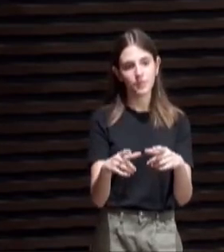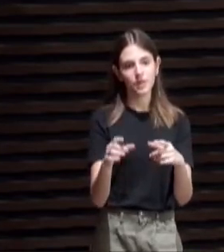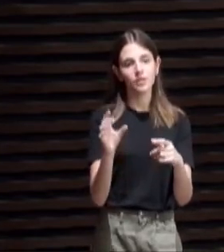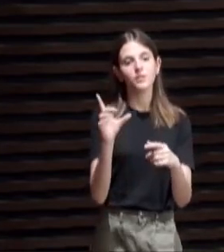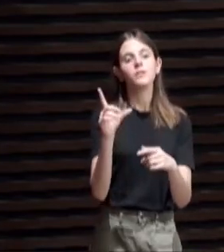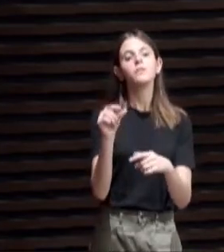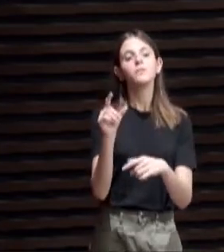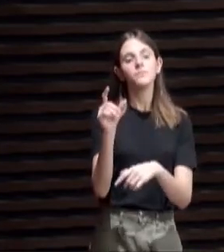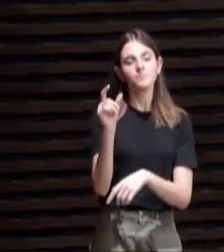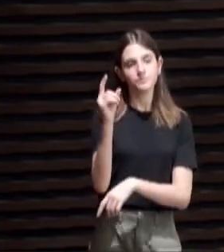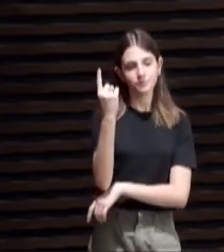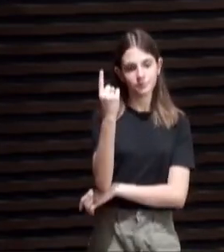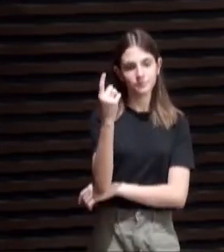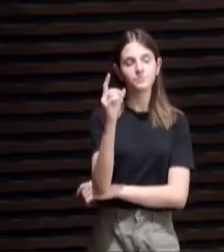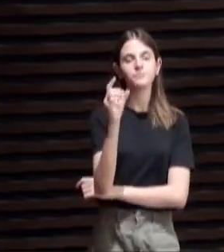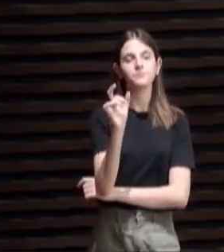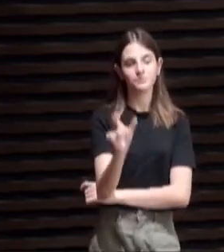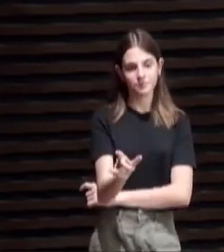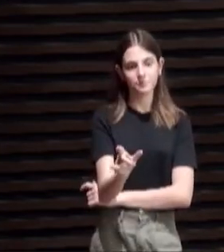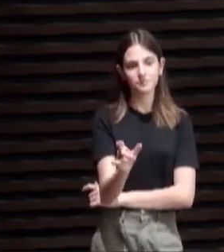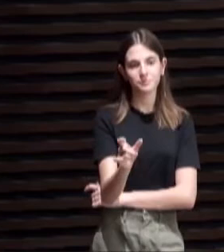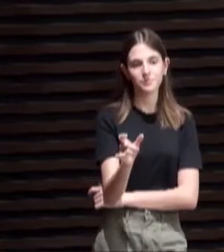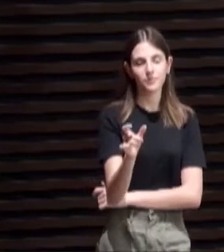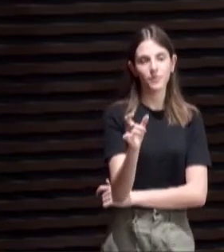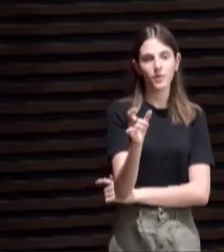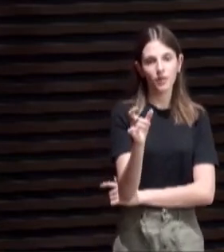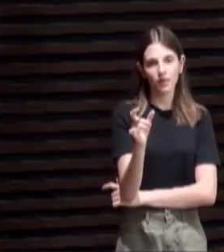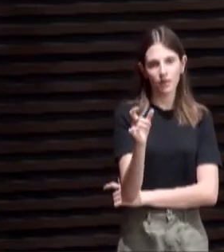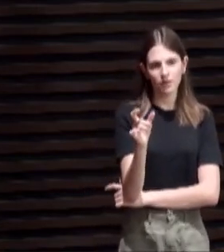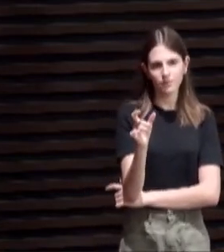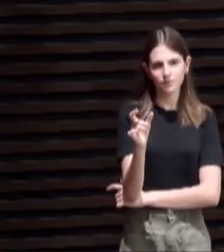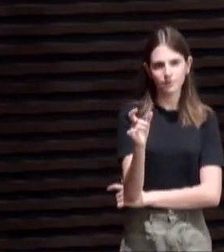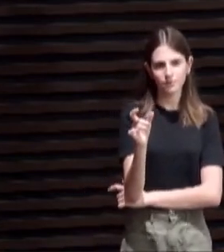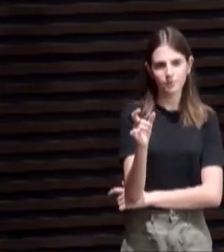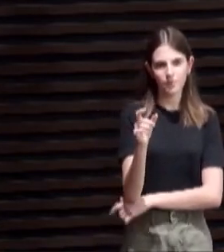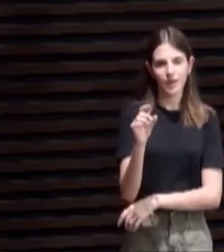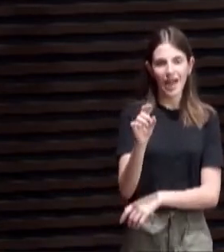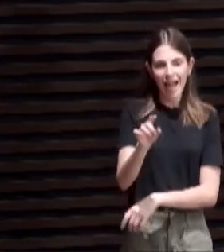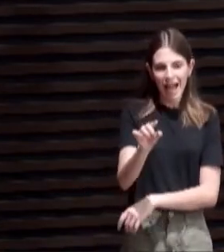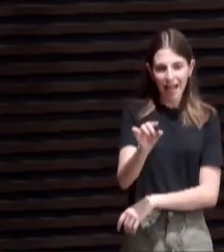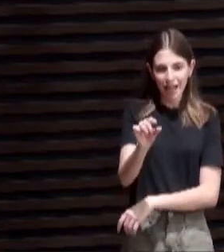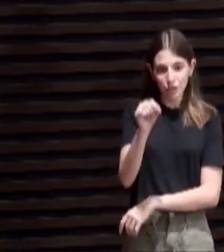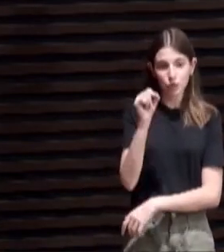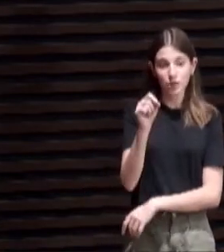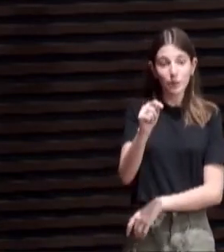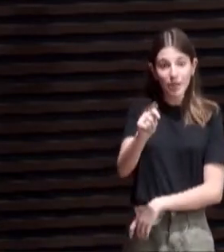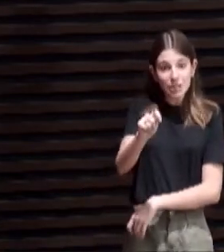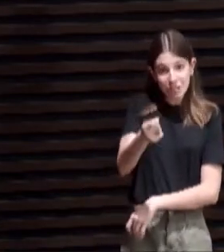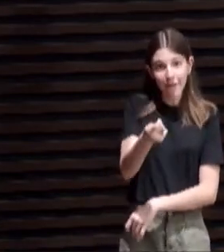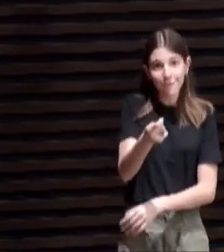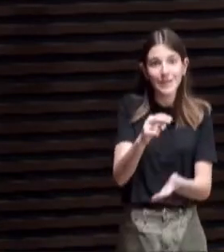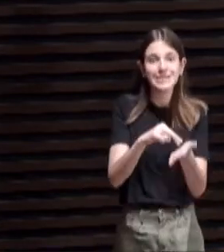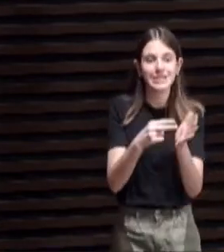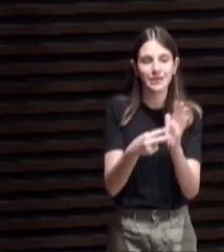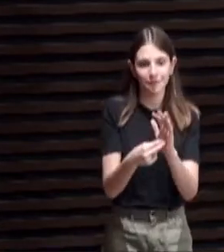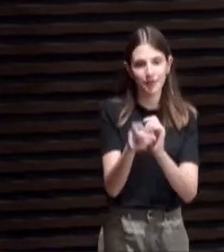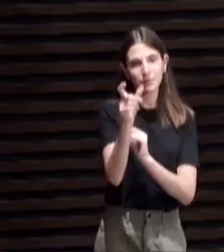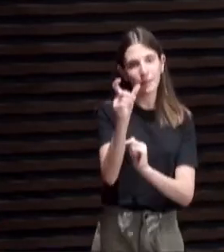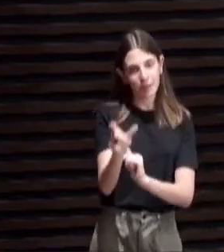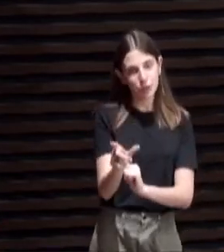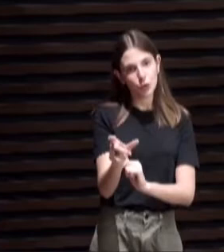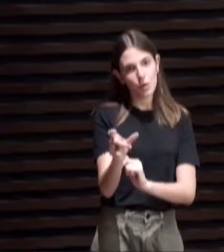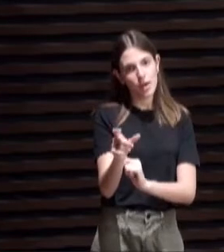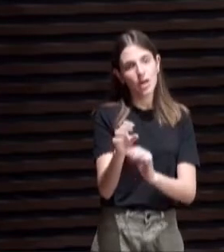Descobrem que está centrado numa pessoa. Descobrem que a chave é uma pessoa. E é nesse sentido que todo mundo tem esse